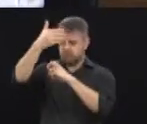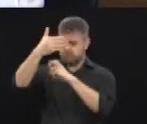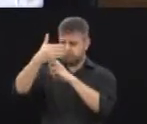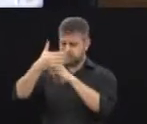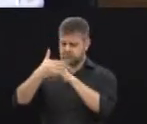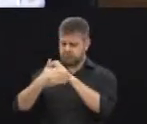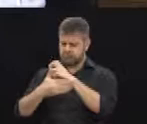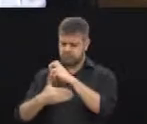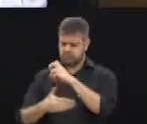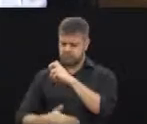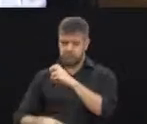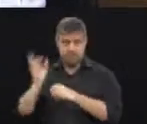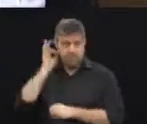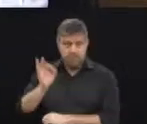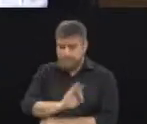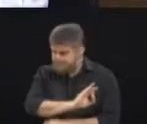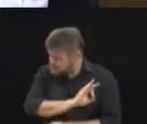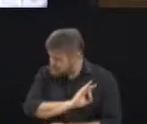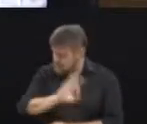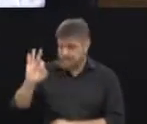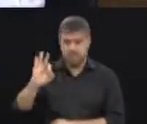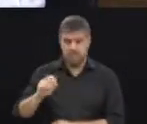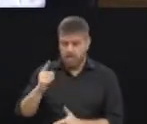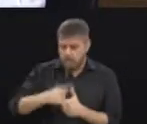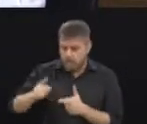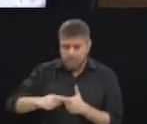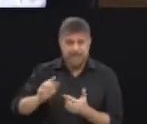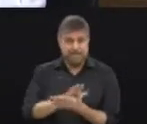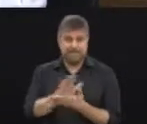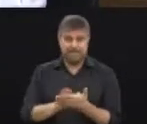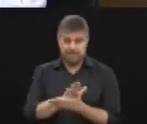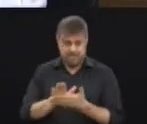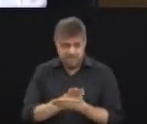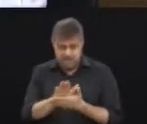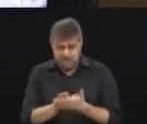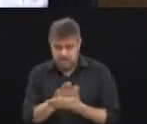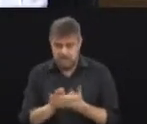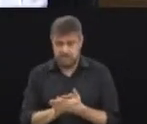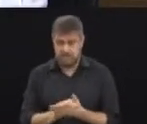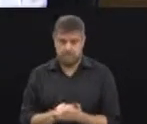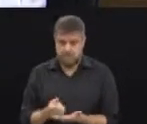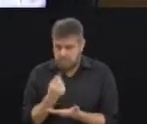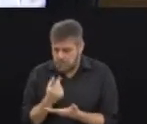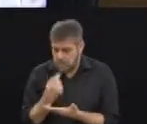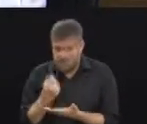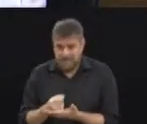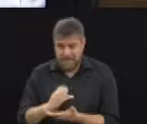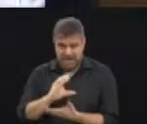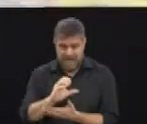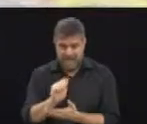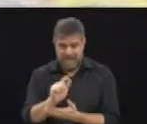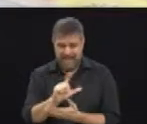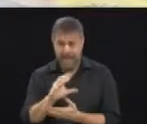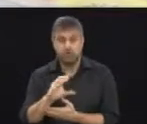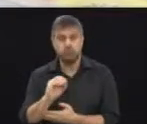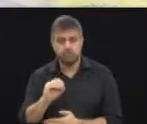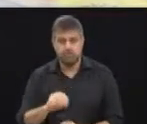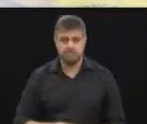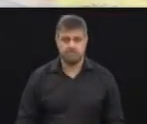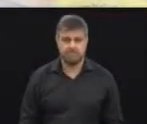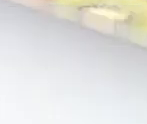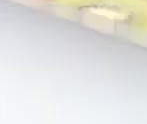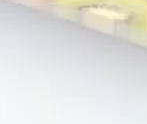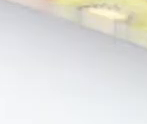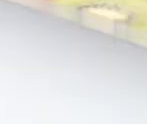dela é excelente, é muito boa, não tem problema nenhum, ela não precisa fazer reposição nenhuma de cálcio.